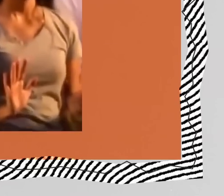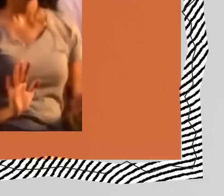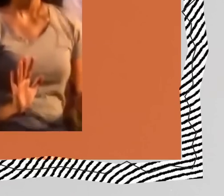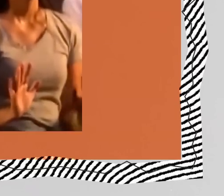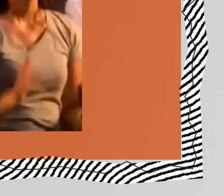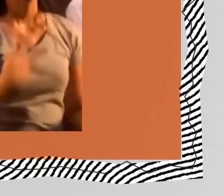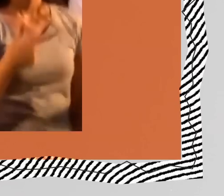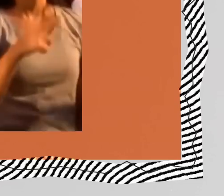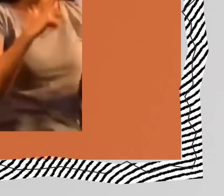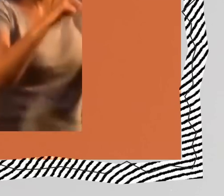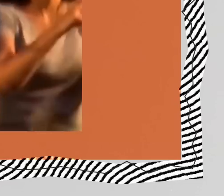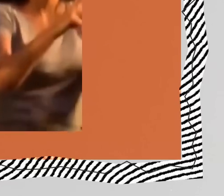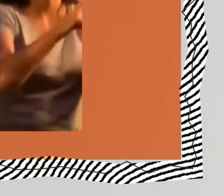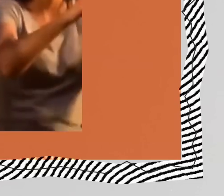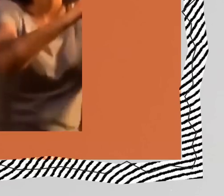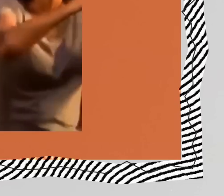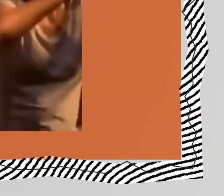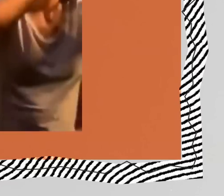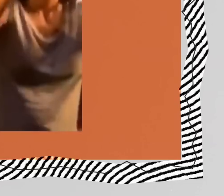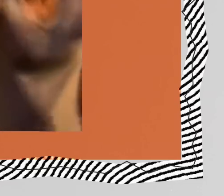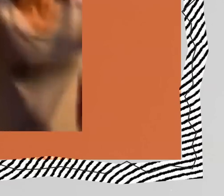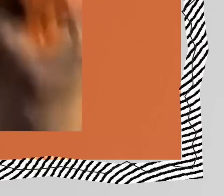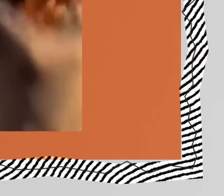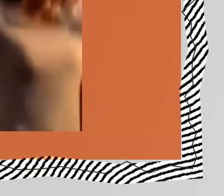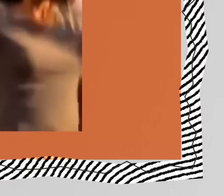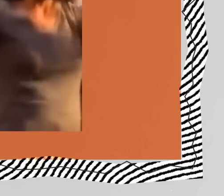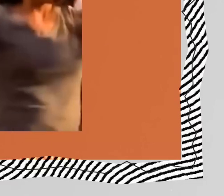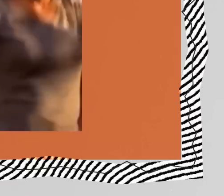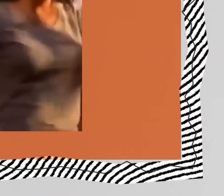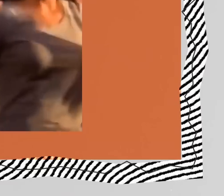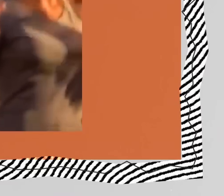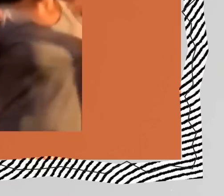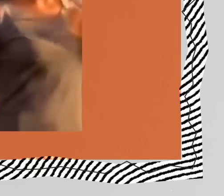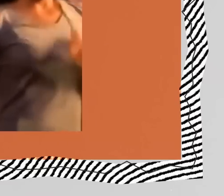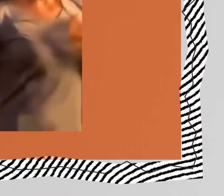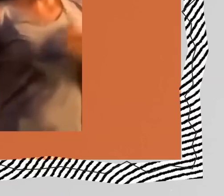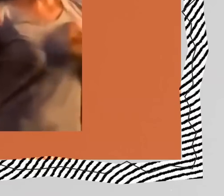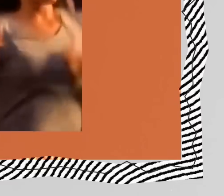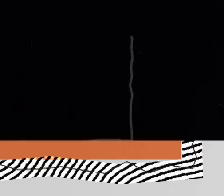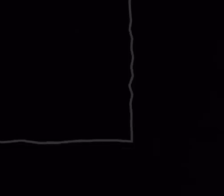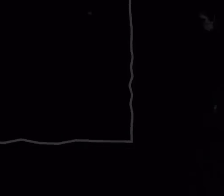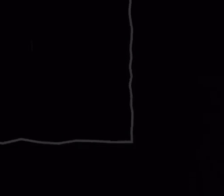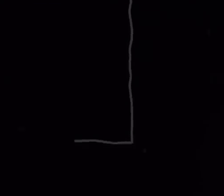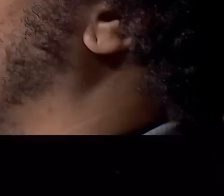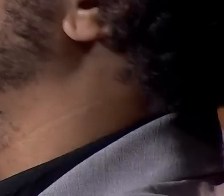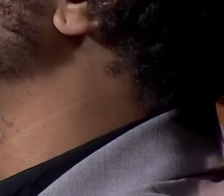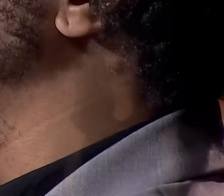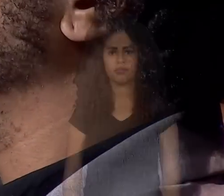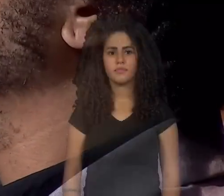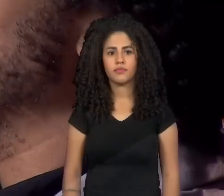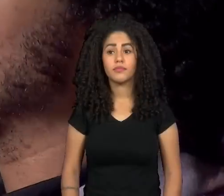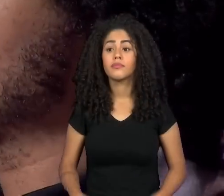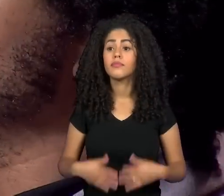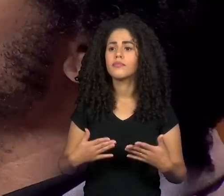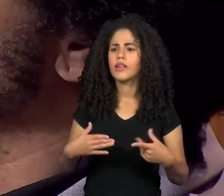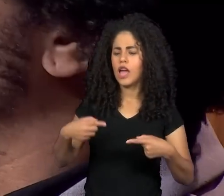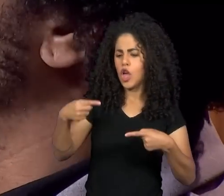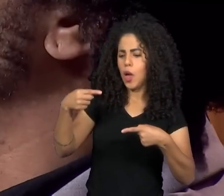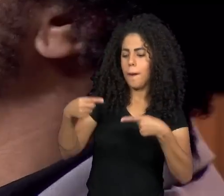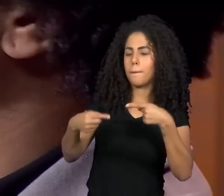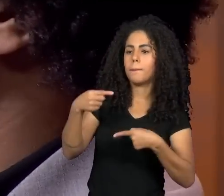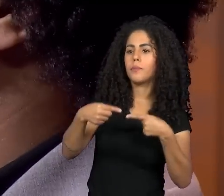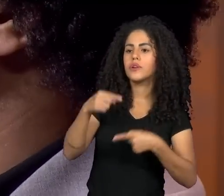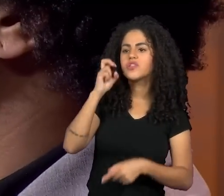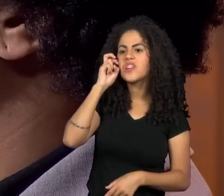Tem uma multidão que não tá aqui, que precisa ser conquistado. A política não é para ser vista